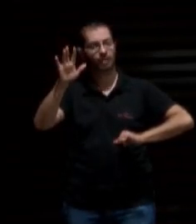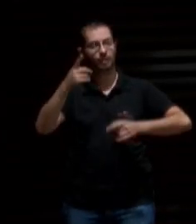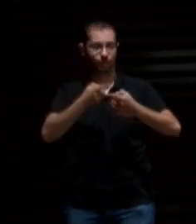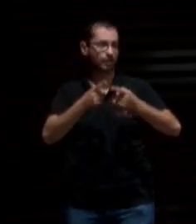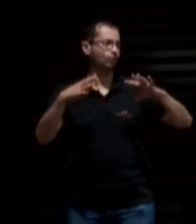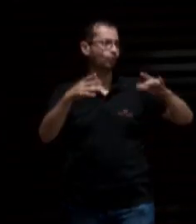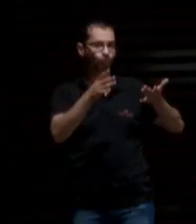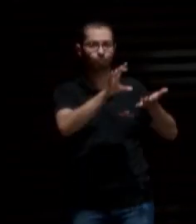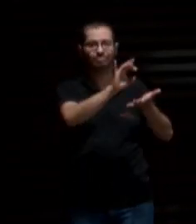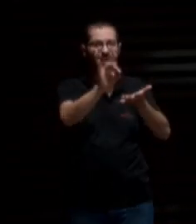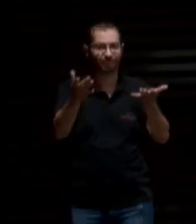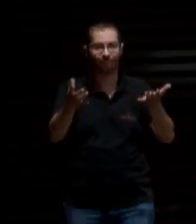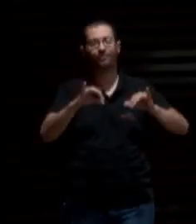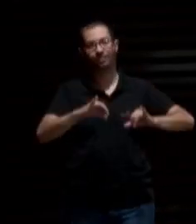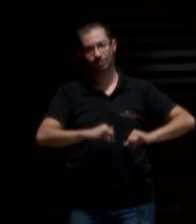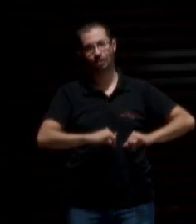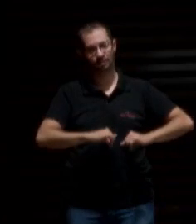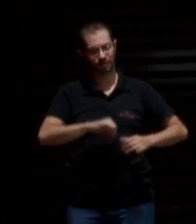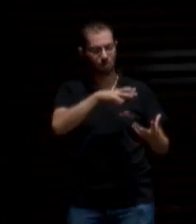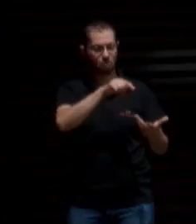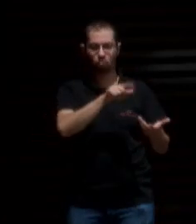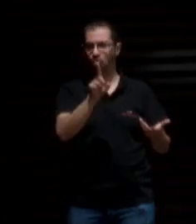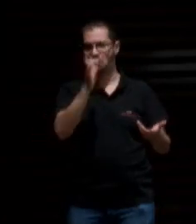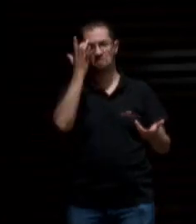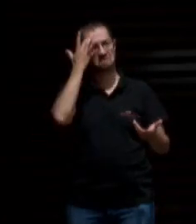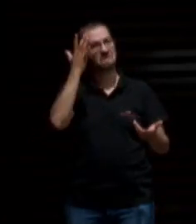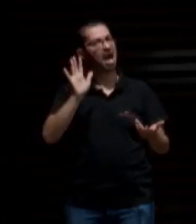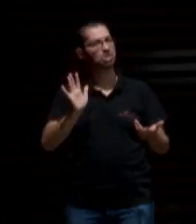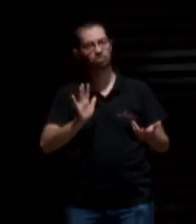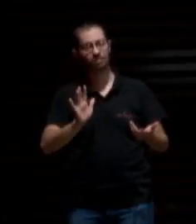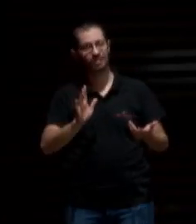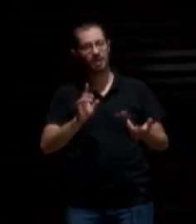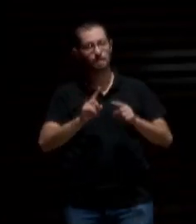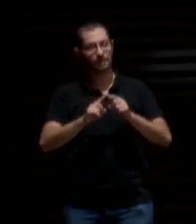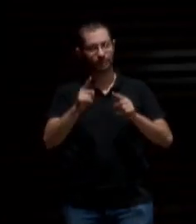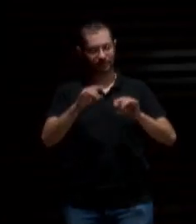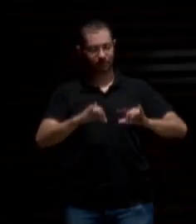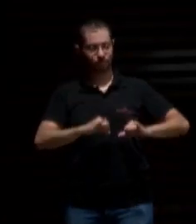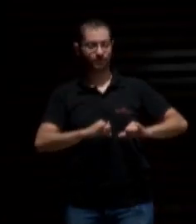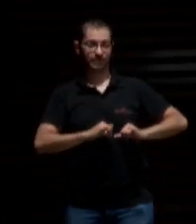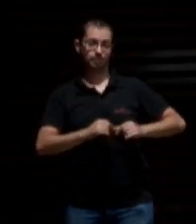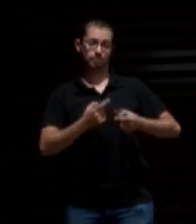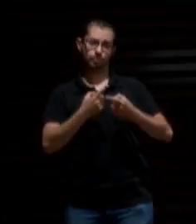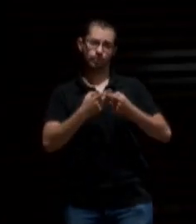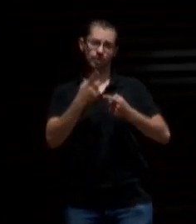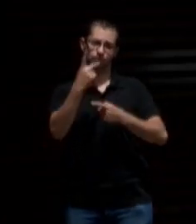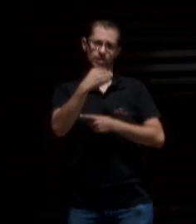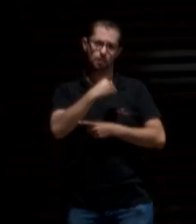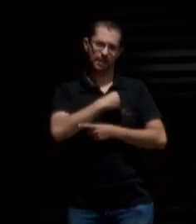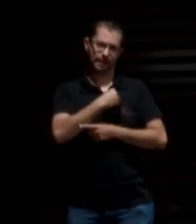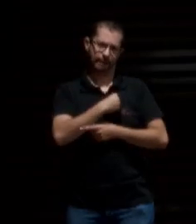sofrendo. Esse mundo é difícil. Mas não é porque você está sofrendo por causa do teu pecado, como